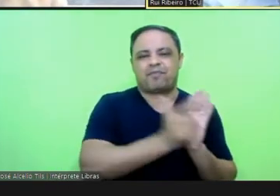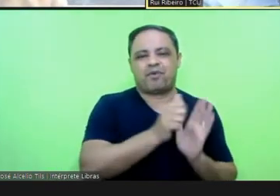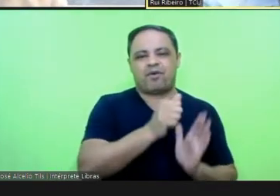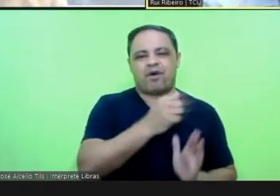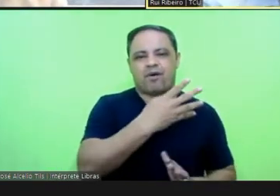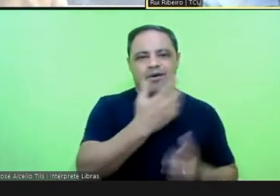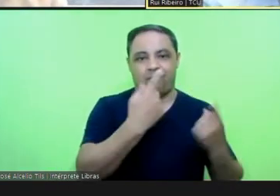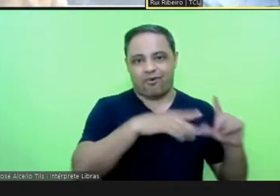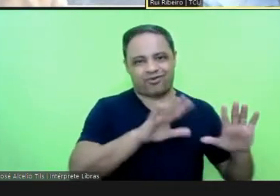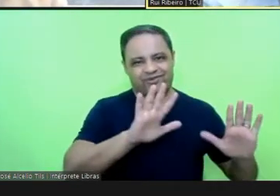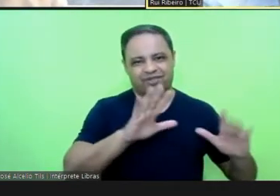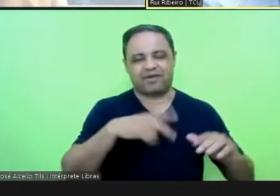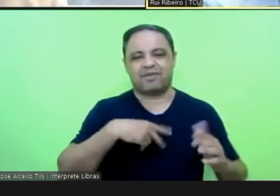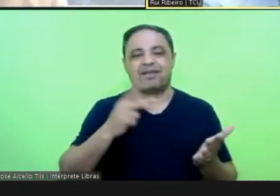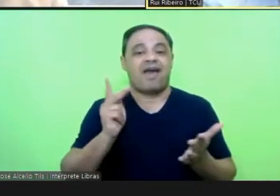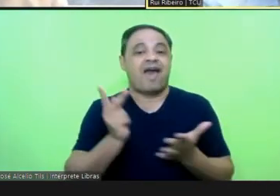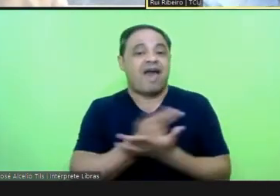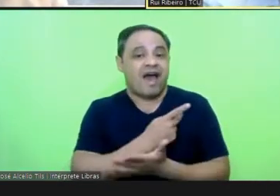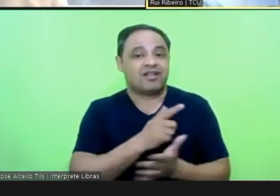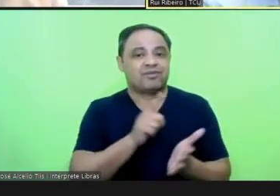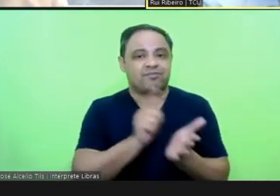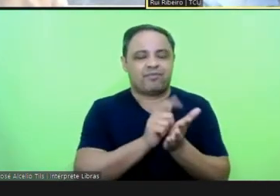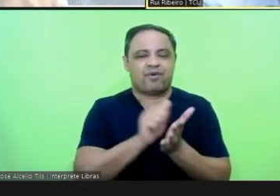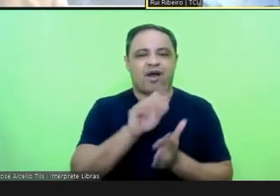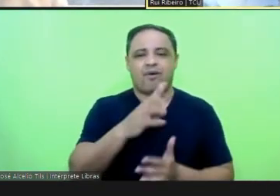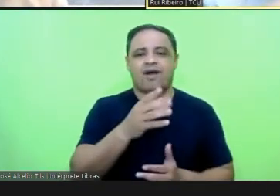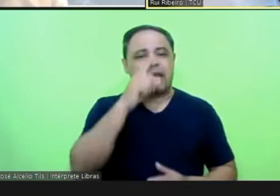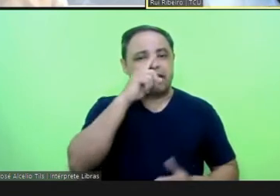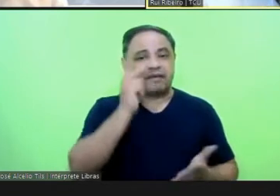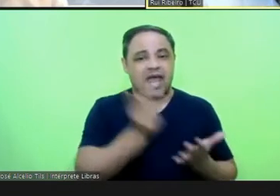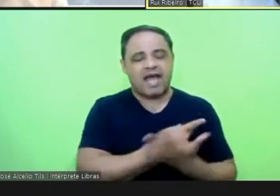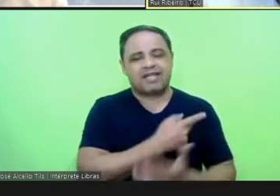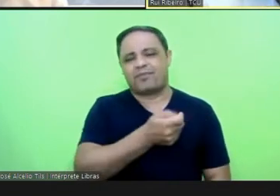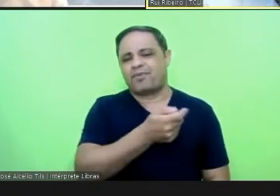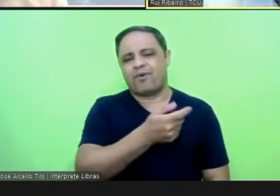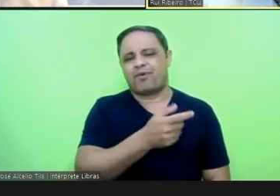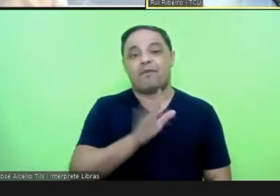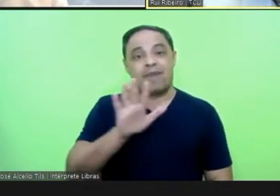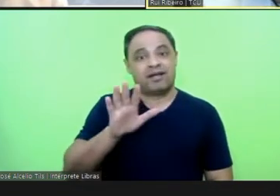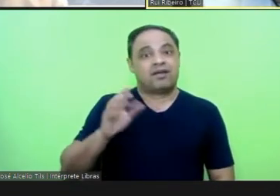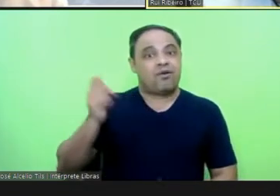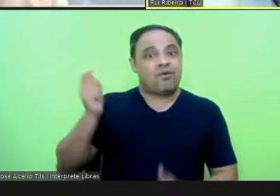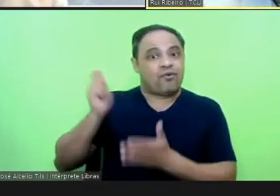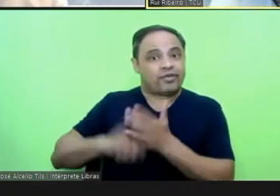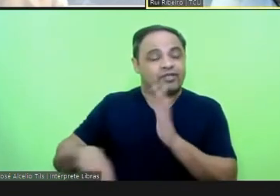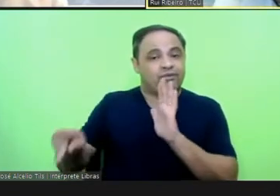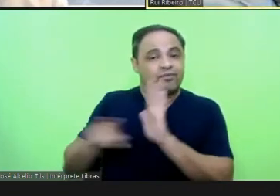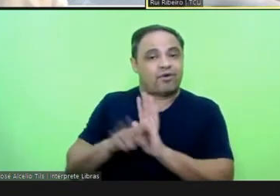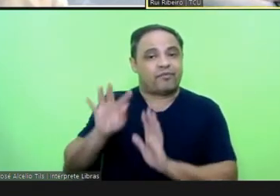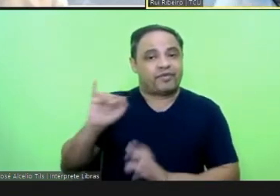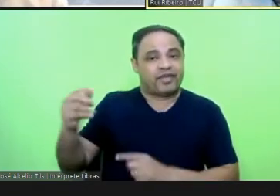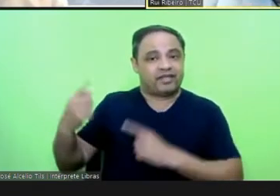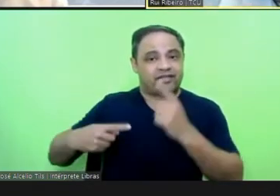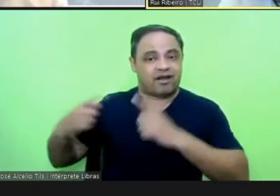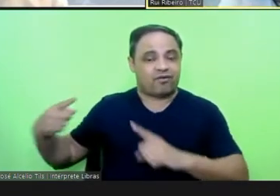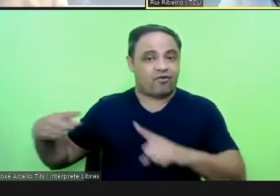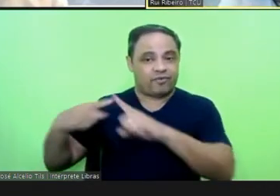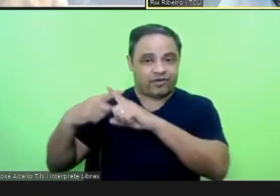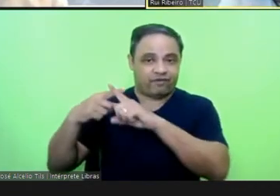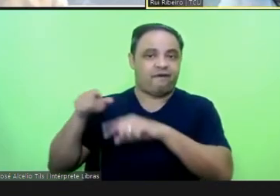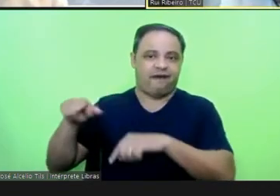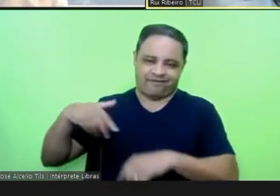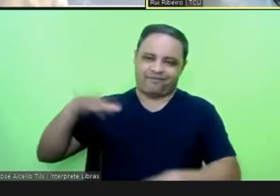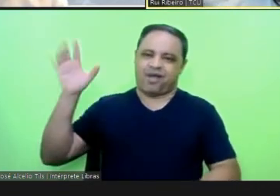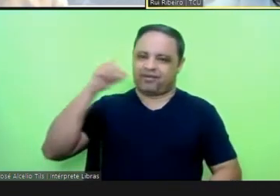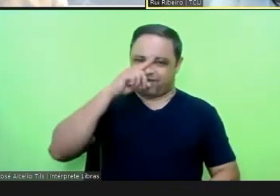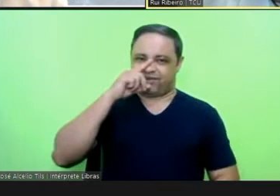de dar errado uma contratação de papel A4 é muito pequeno. O risco de uma contratação que eu estou colocando um diálogo competitivo no meio do caminho é muito